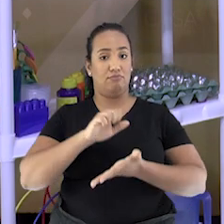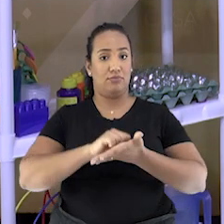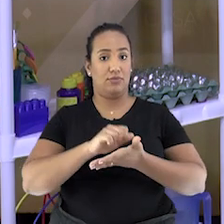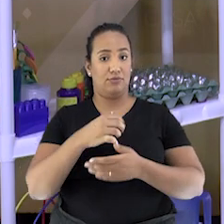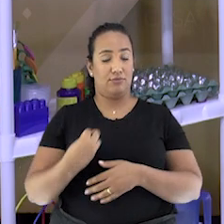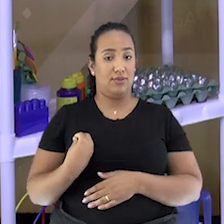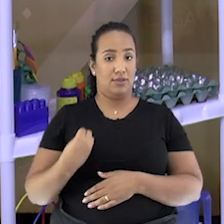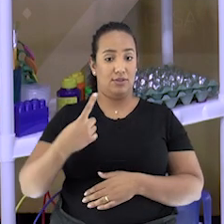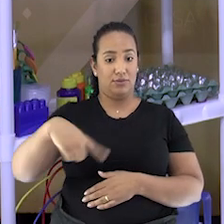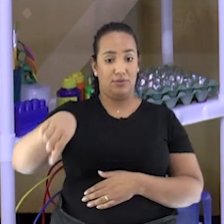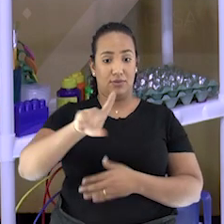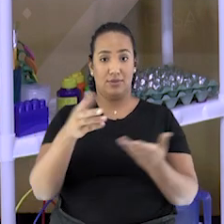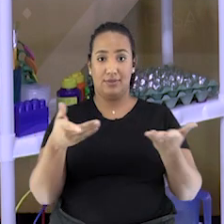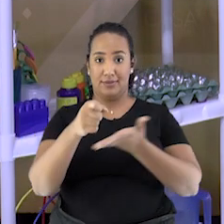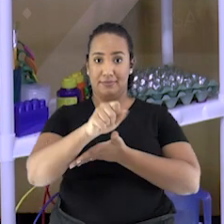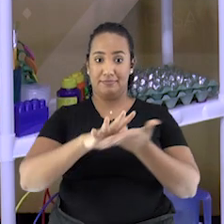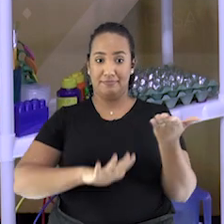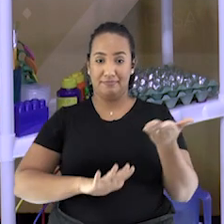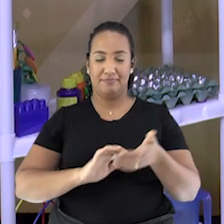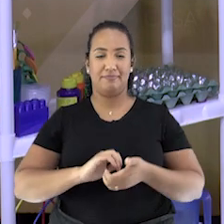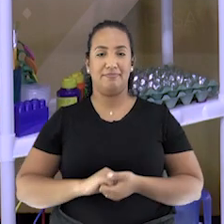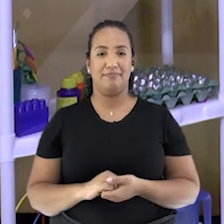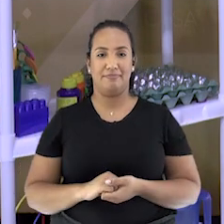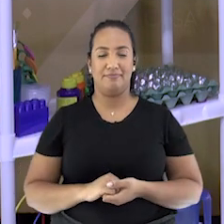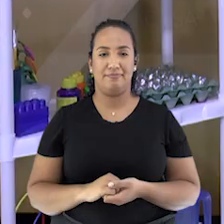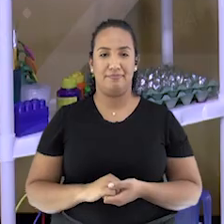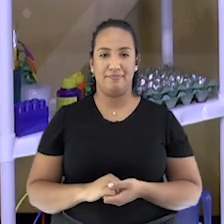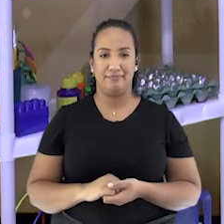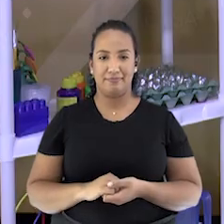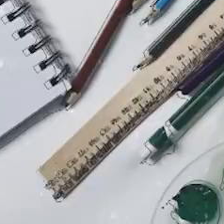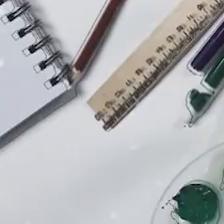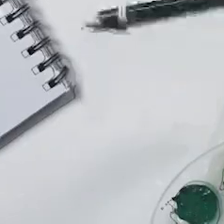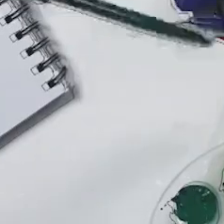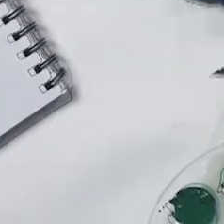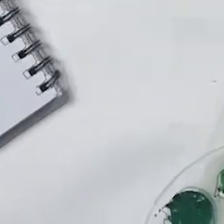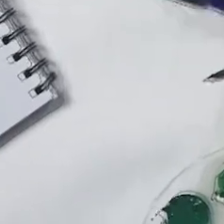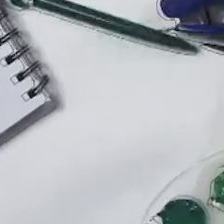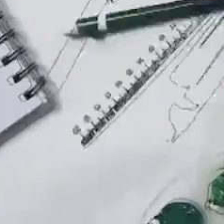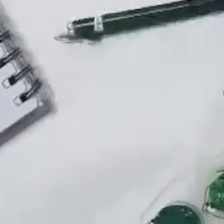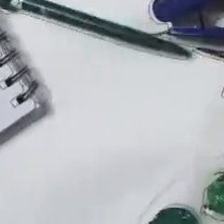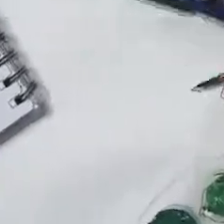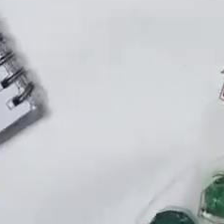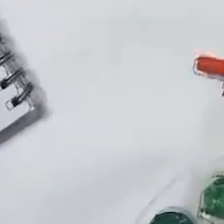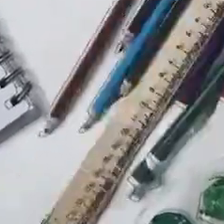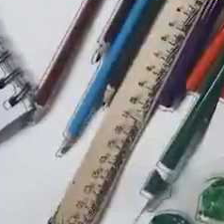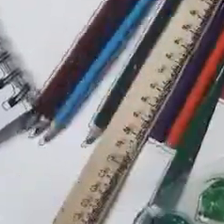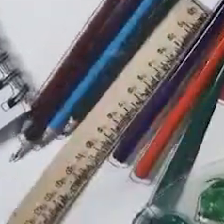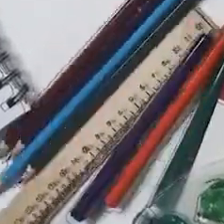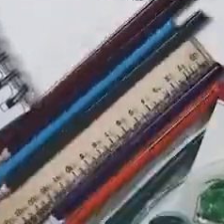você esteve aqui conosco. Vamos então para o nosso mão na massa.